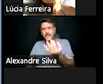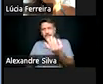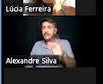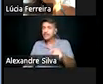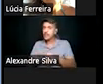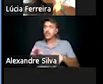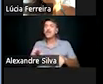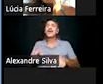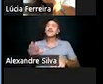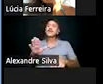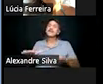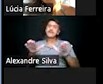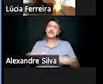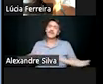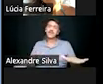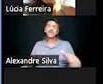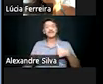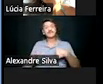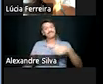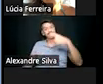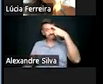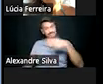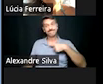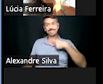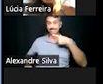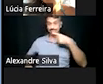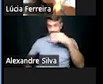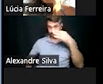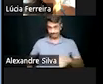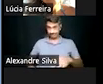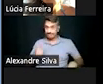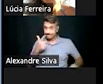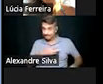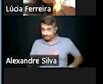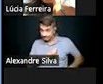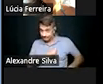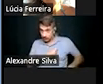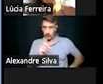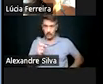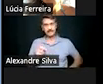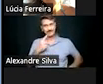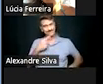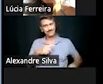mais calma, eu tenho uma certa dúvida em relação a isso. Bom,